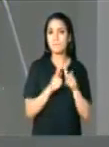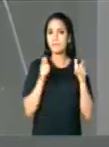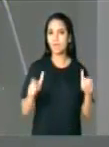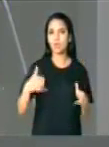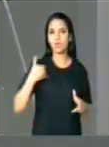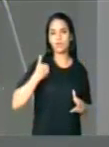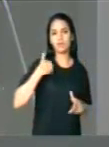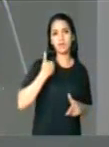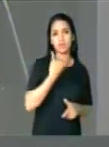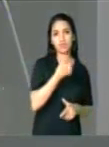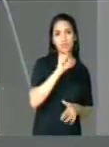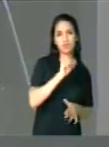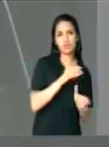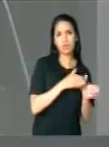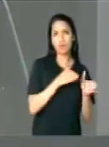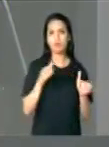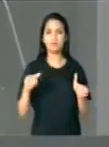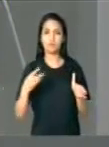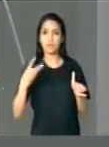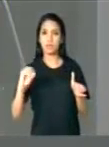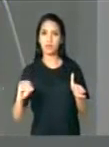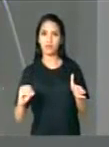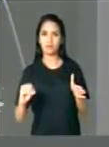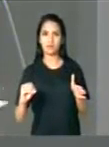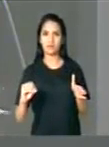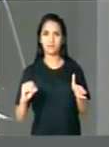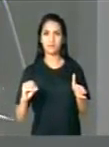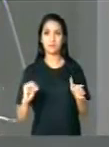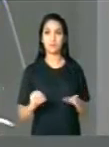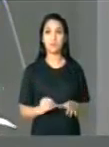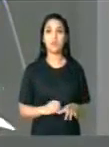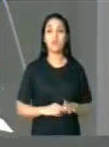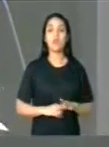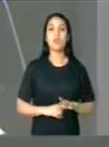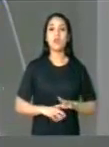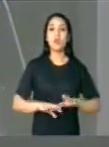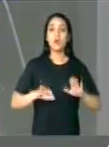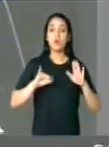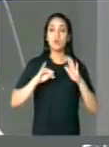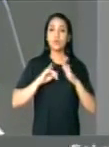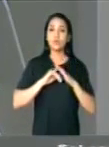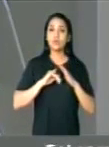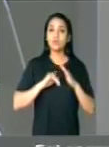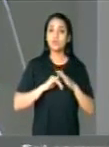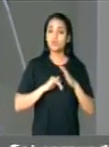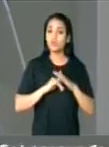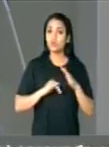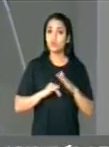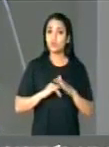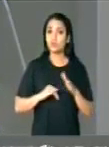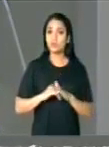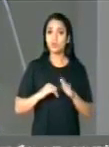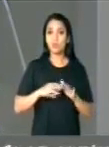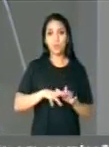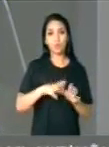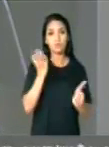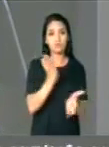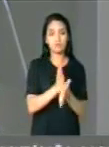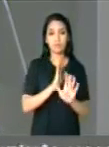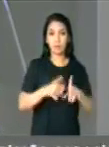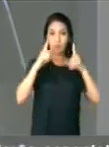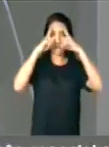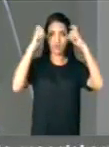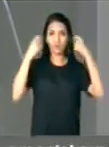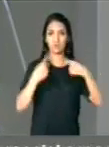entre 18 e 30 anos de idade. O Instituto de Combate à Violência contra a Mulher criou até